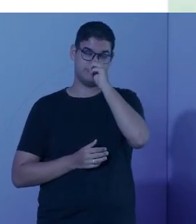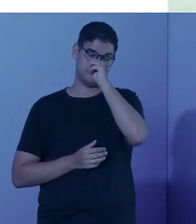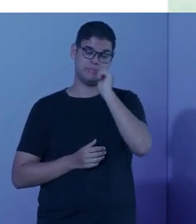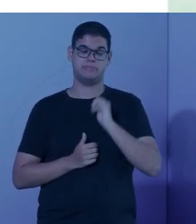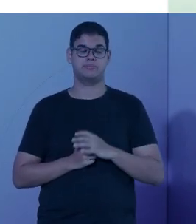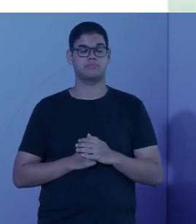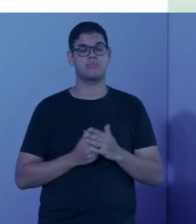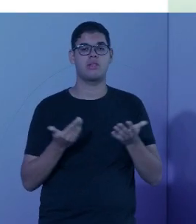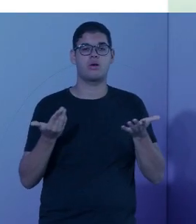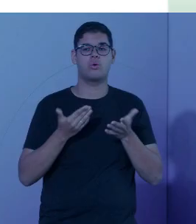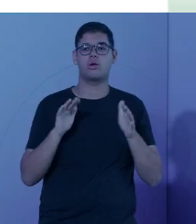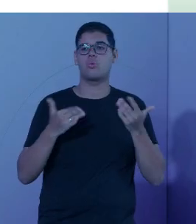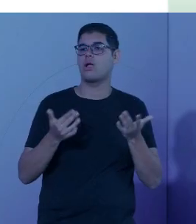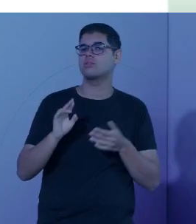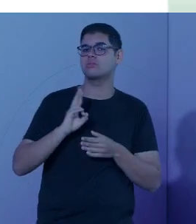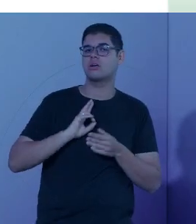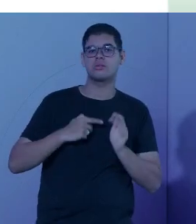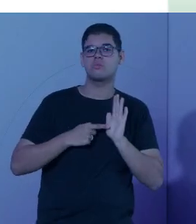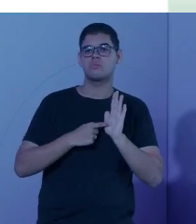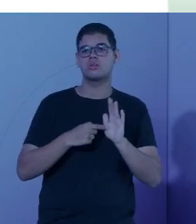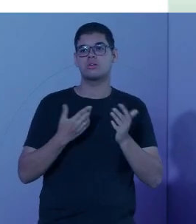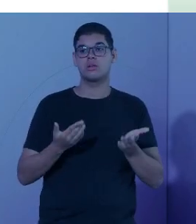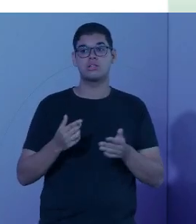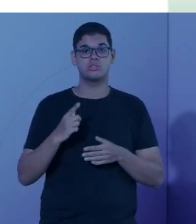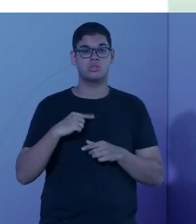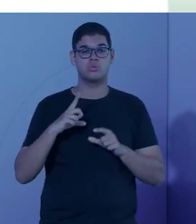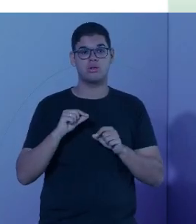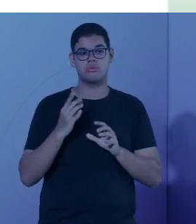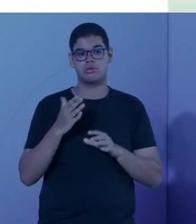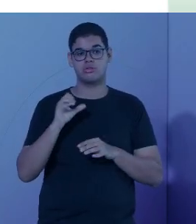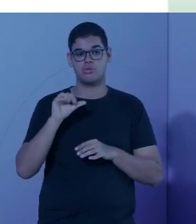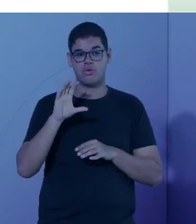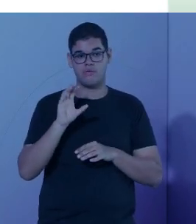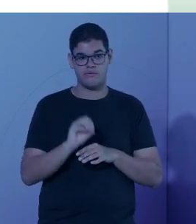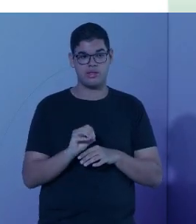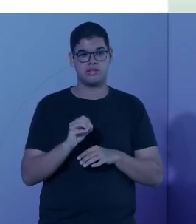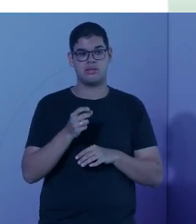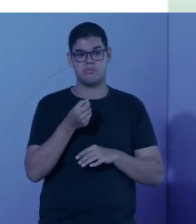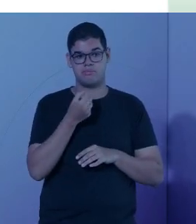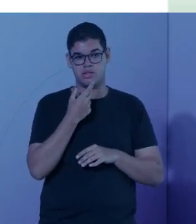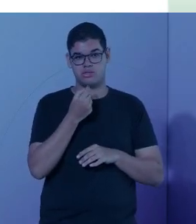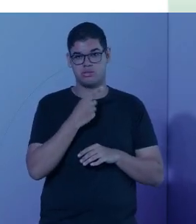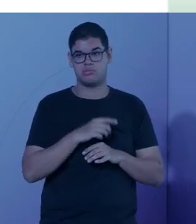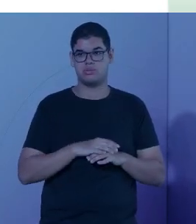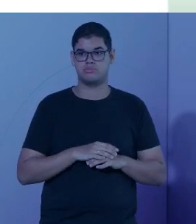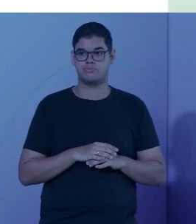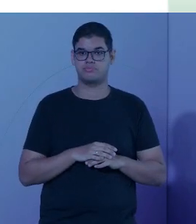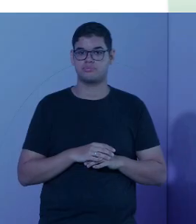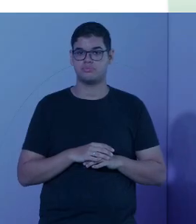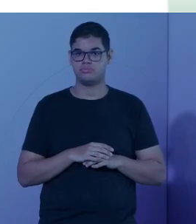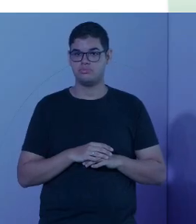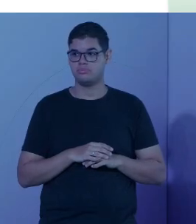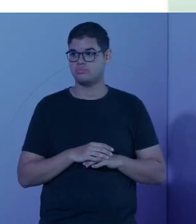Quais foram os resultados que eu trouxe aqui? Então, tinham 90 medicamentos na minha amostragem final.